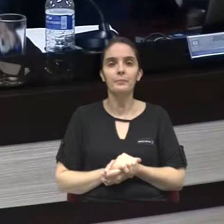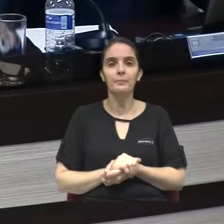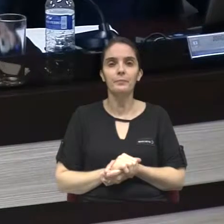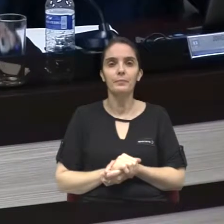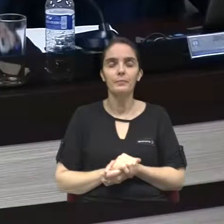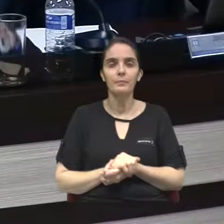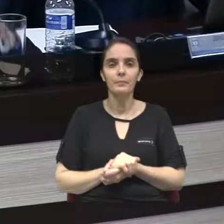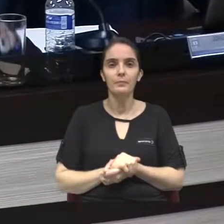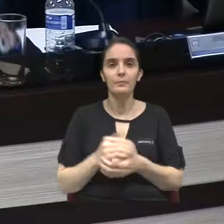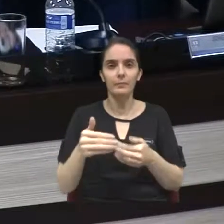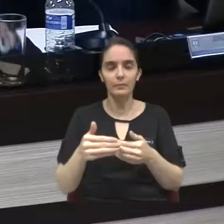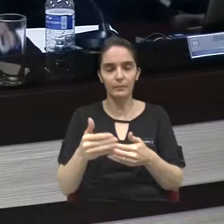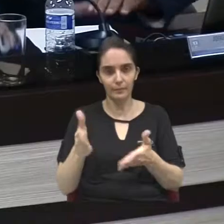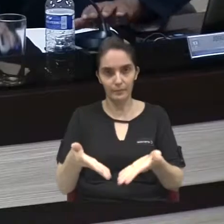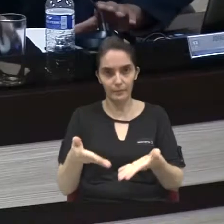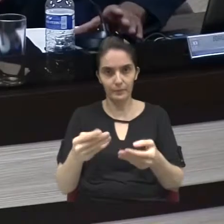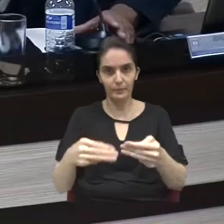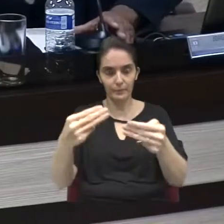Partiremos agora para a moção